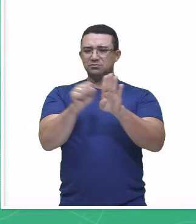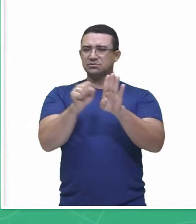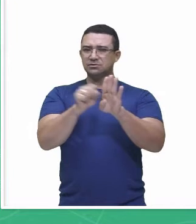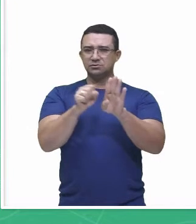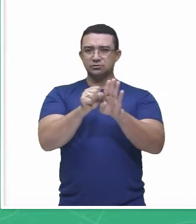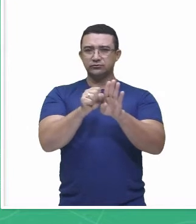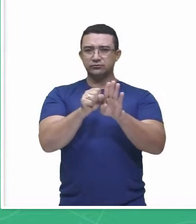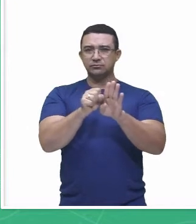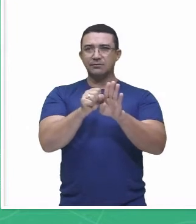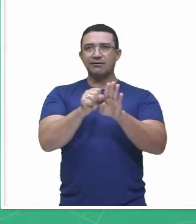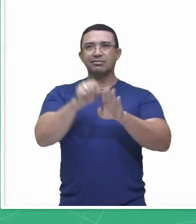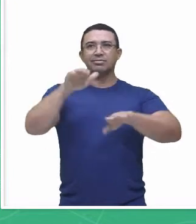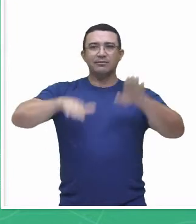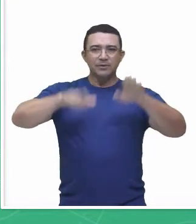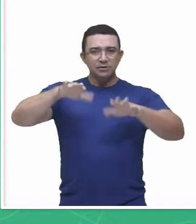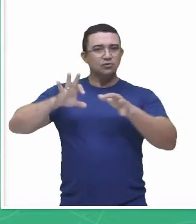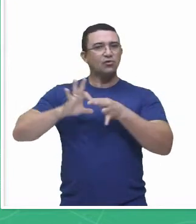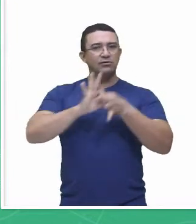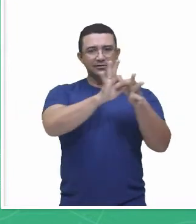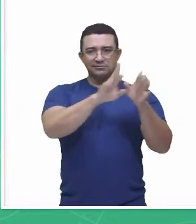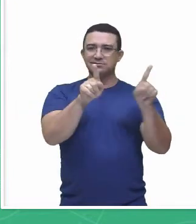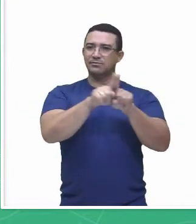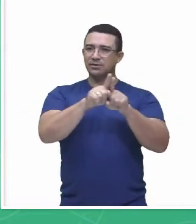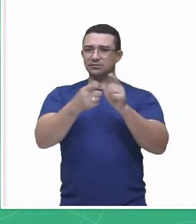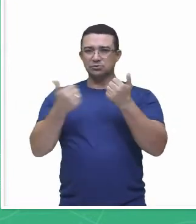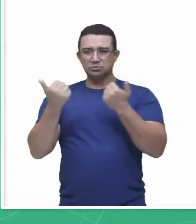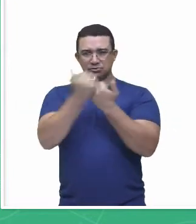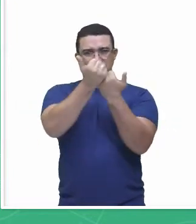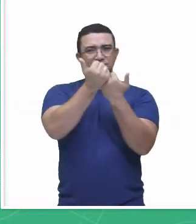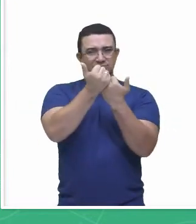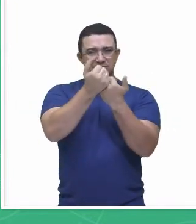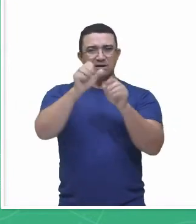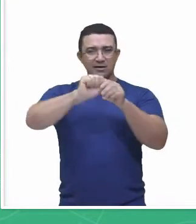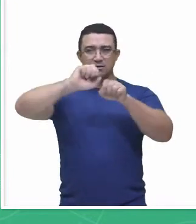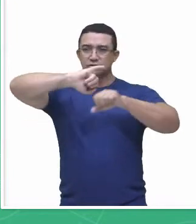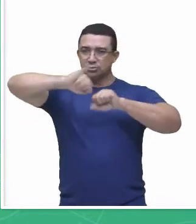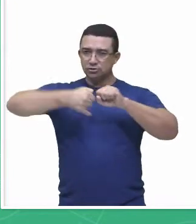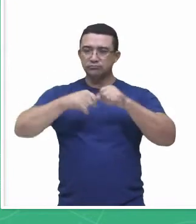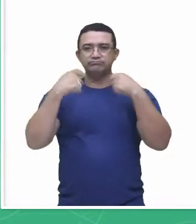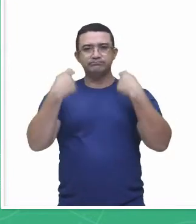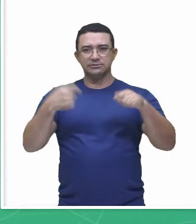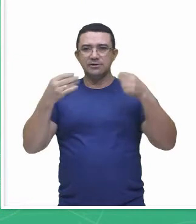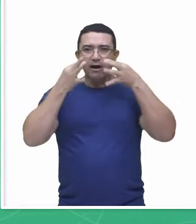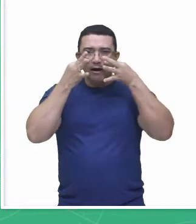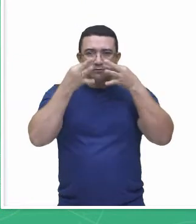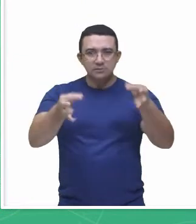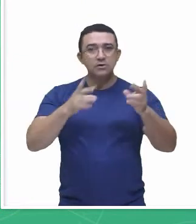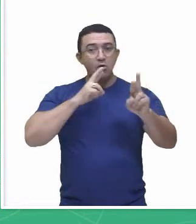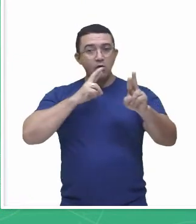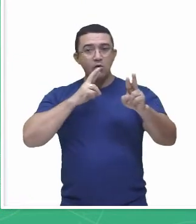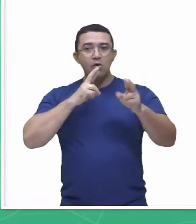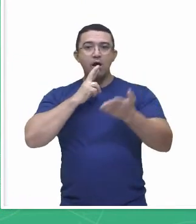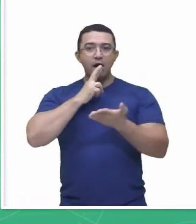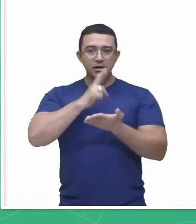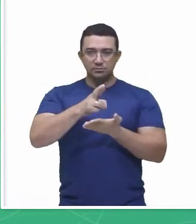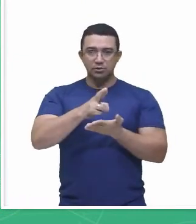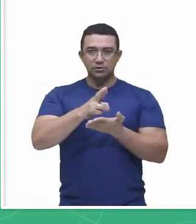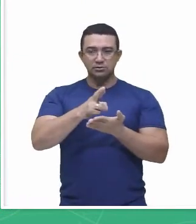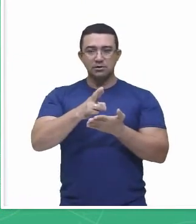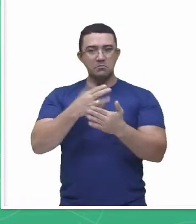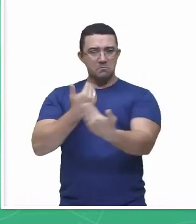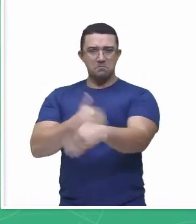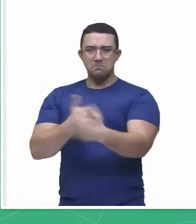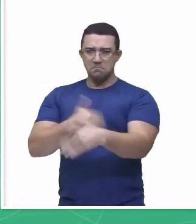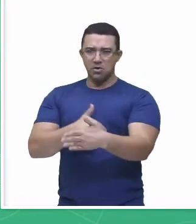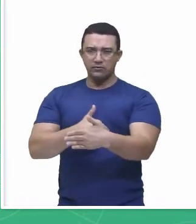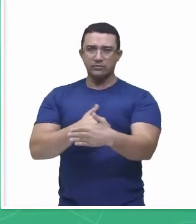em outra situação, em outro contexto, um adjetivo, tá certo? Então, muita atenção quando vocês estiverem respondendo esse tipo de questão, tá? Porque as